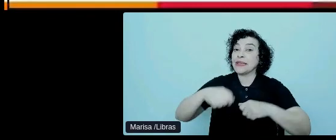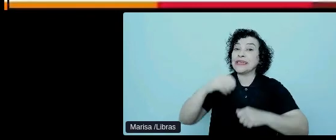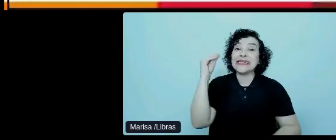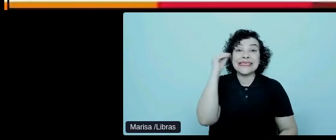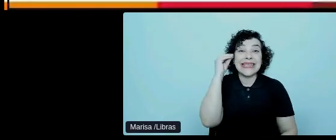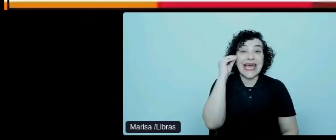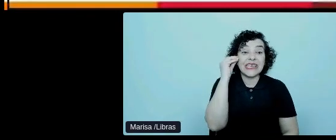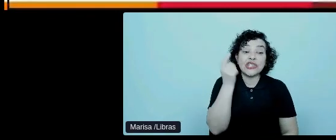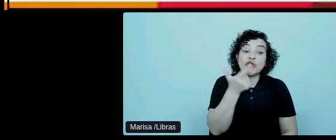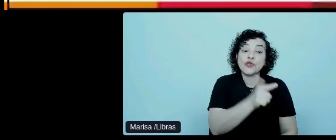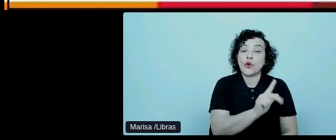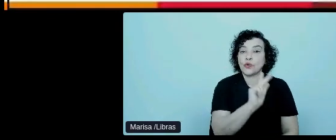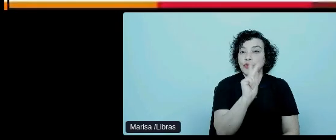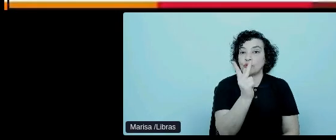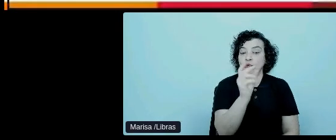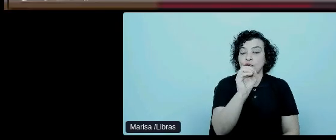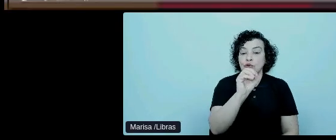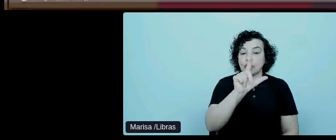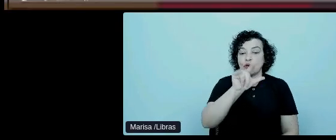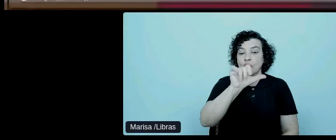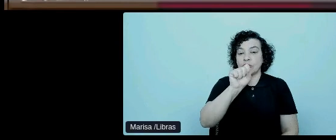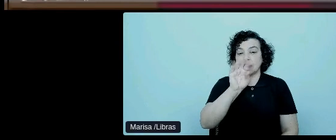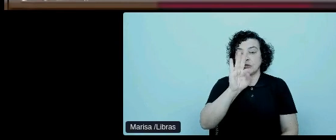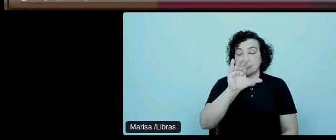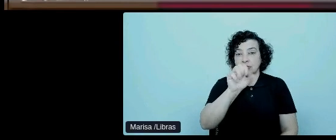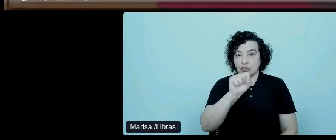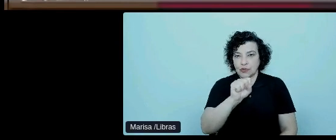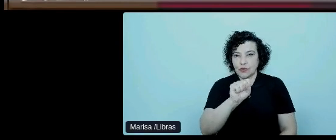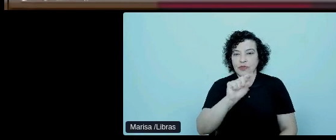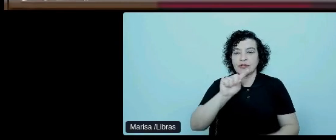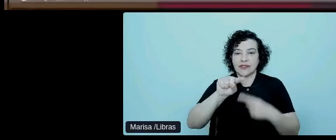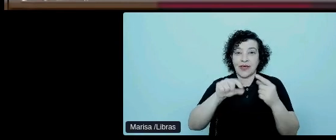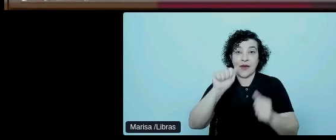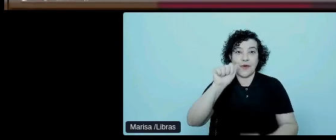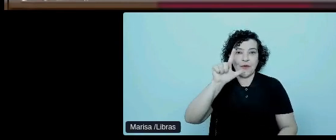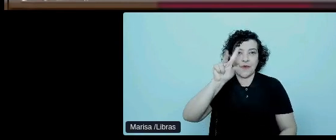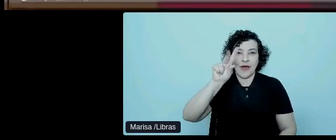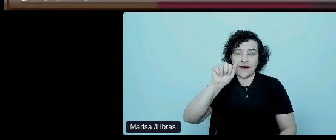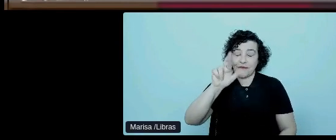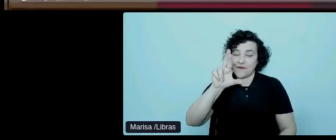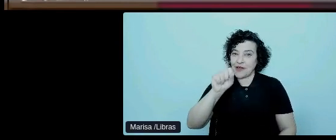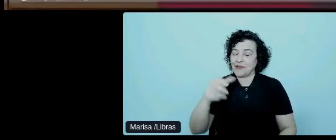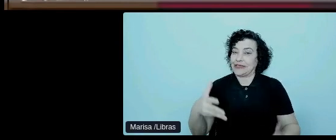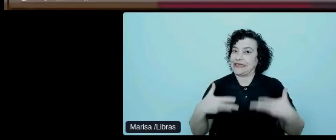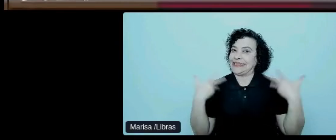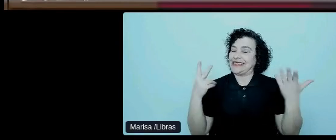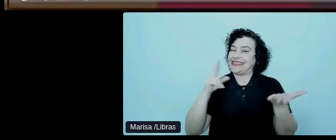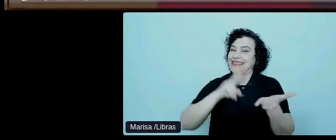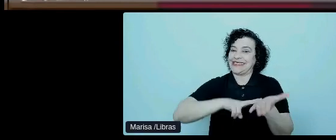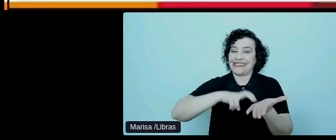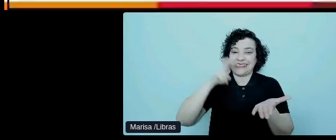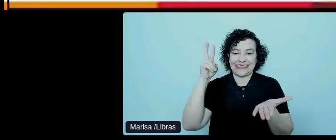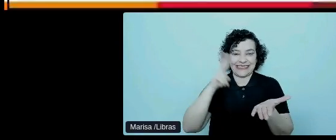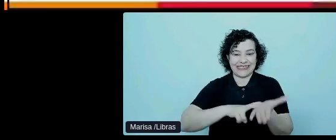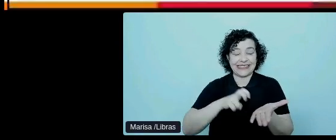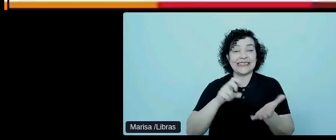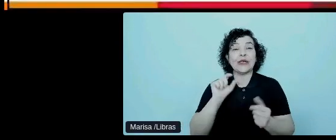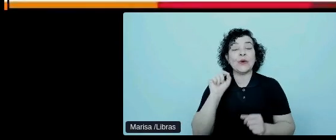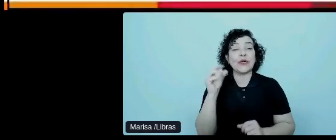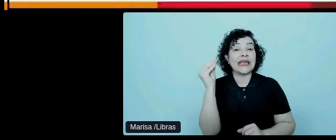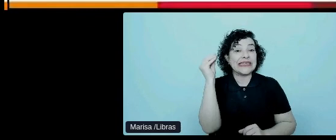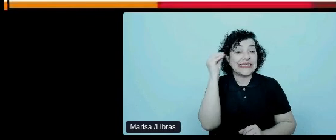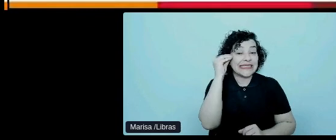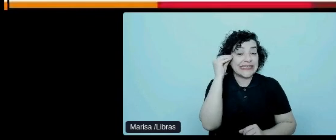holísticos. Aqui eu achei interessantíssimo, o Álvaro vai dar pulos de felicidade, eu tenho certeza, que inclui os testes que